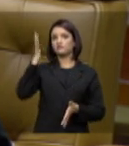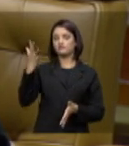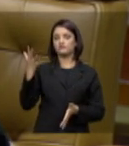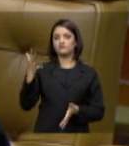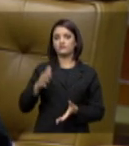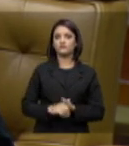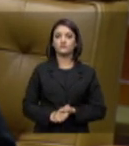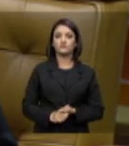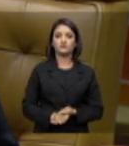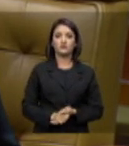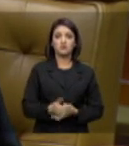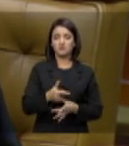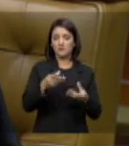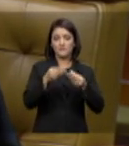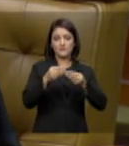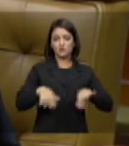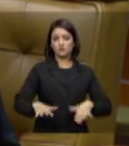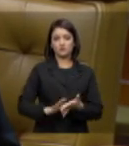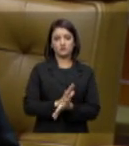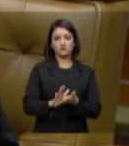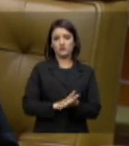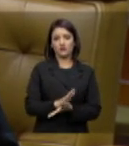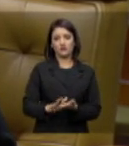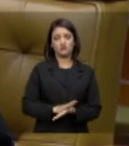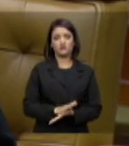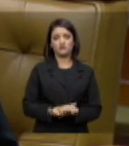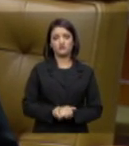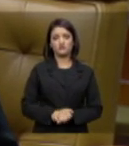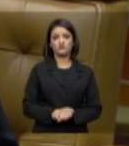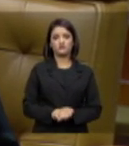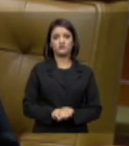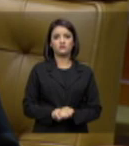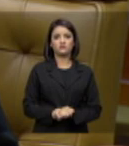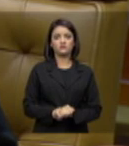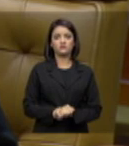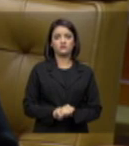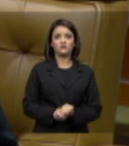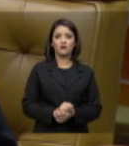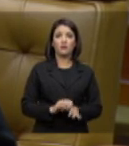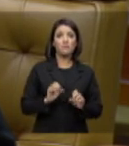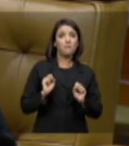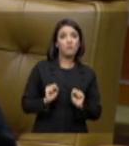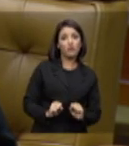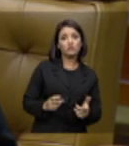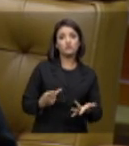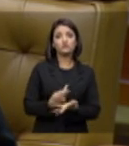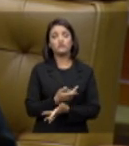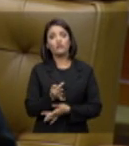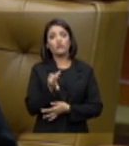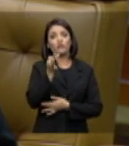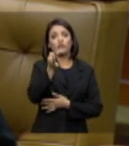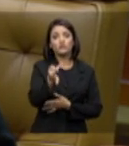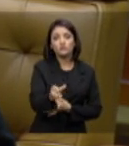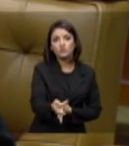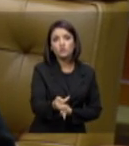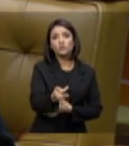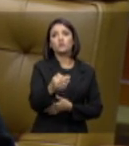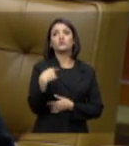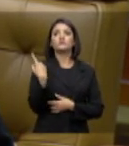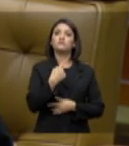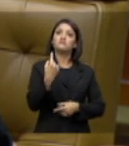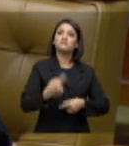sempre em juízo quem sabe de mais adiante a matéria poderá ser apreciada por outro ângulo